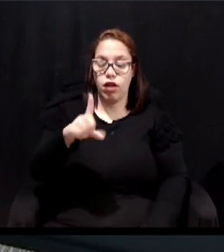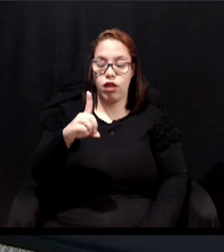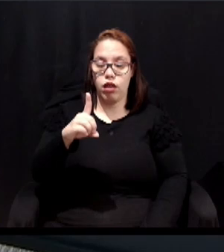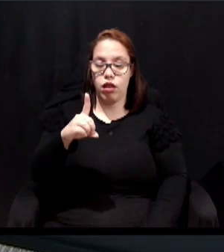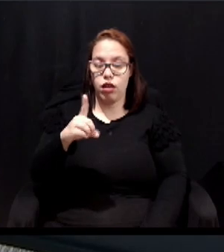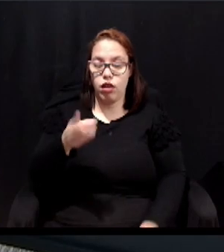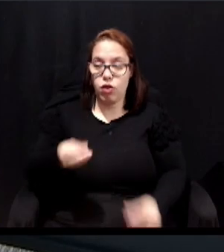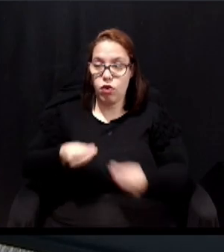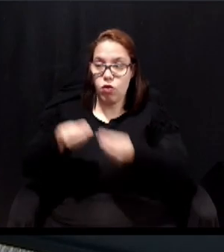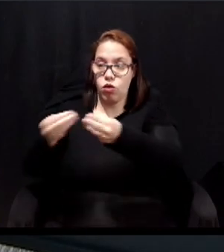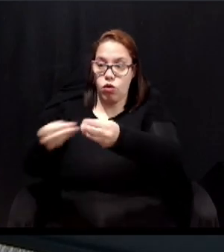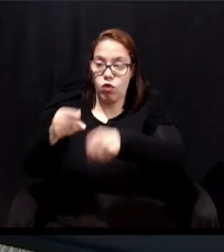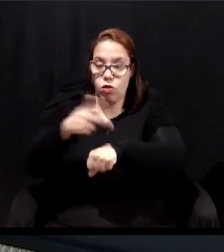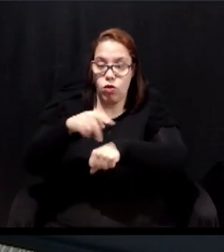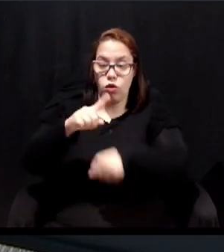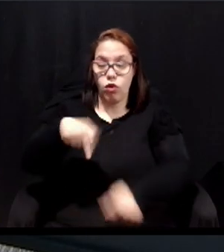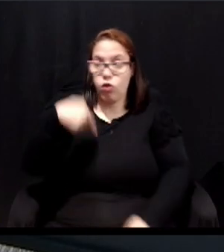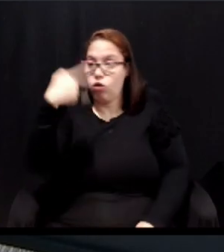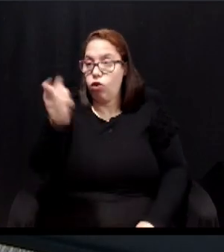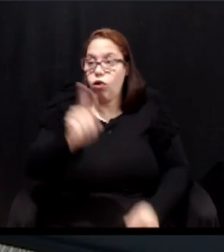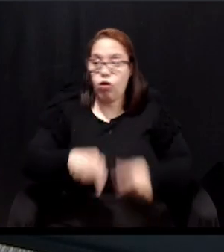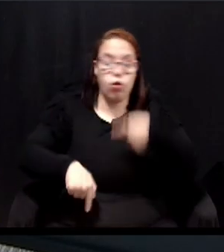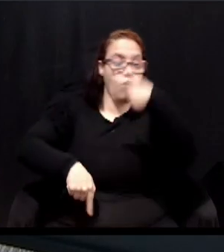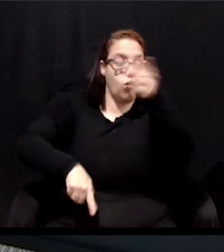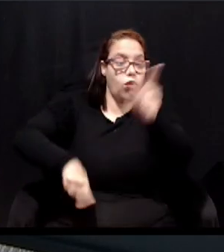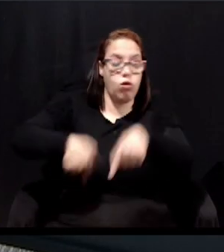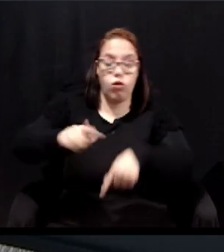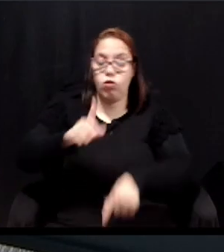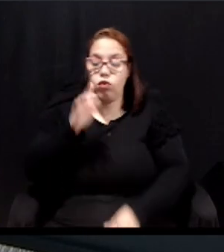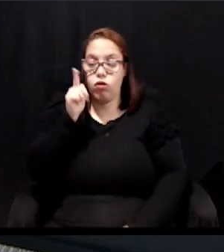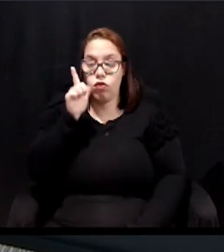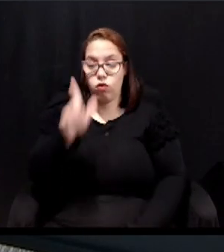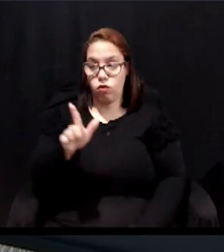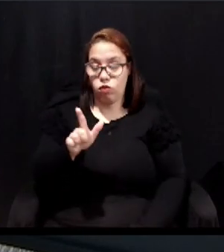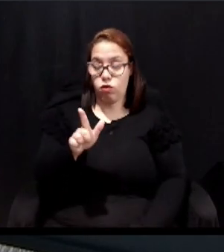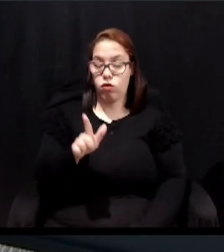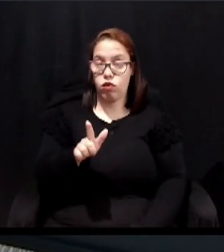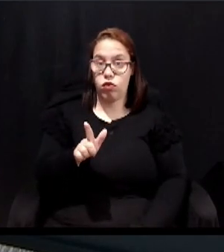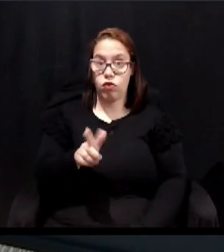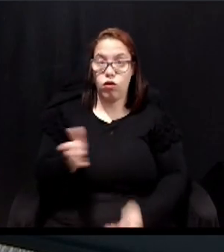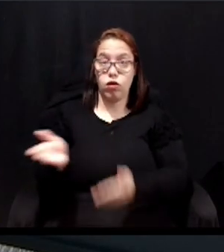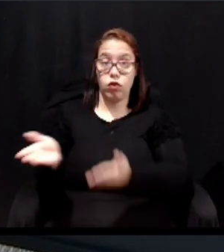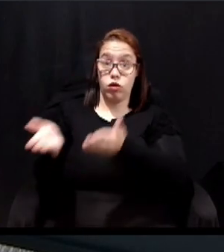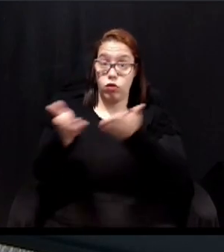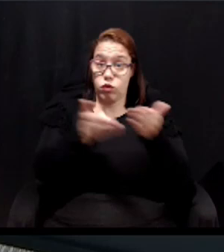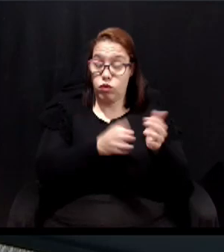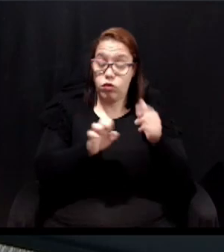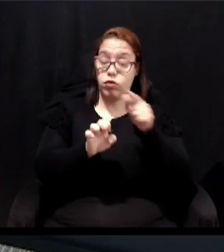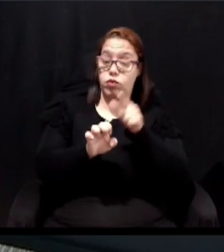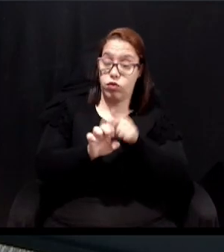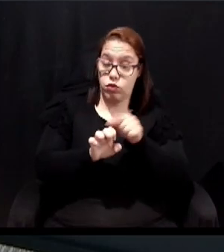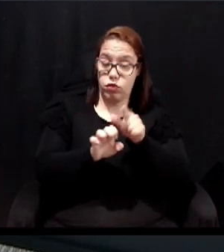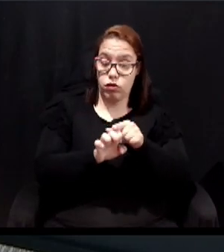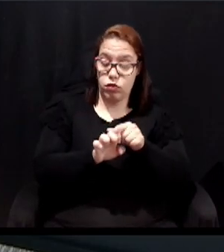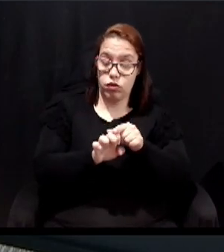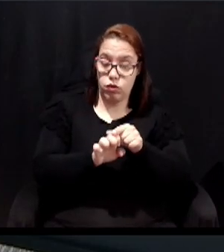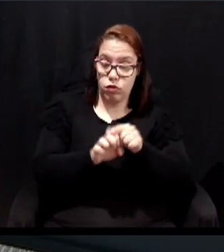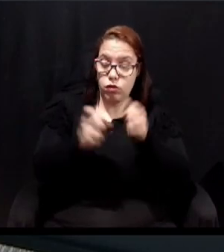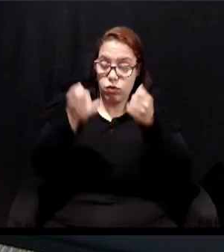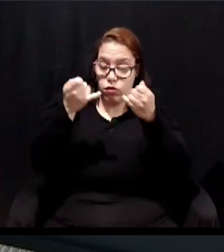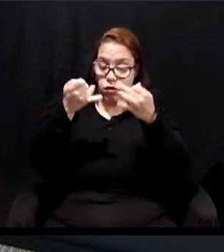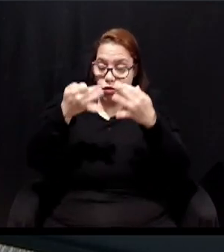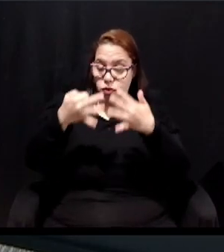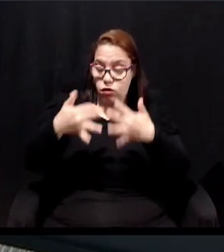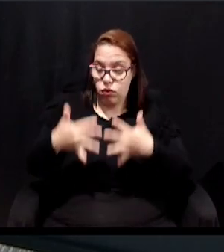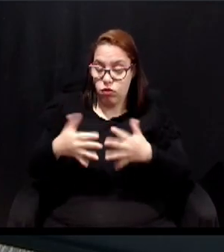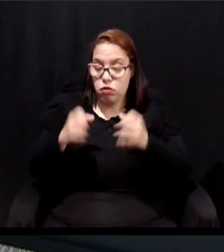fora do Brasil. Então, a gente conseguindo fazer uma forma de trazer o empresário para o esclarecimento que ele pode começar